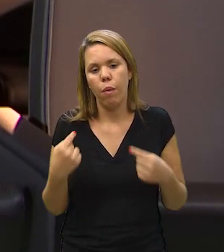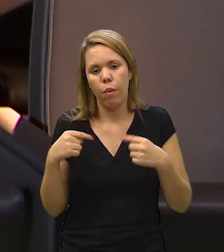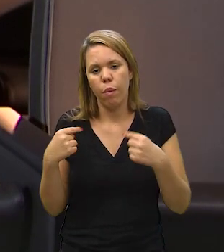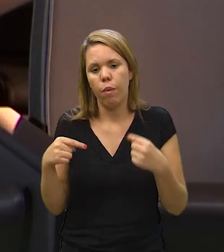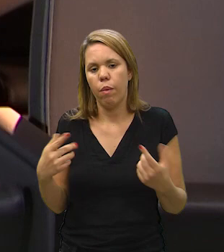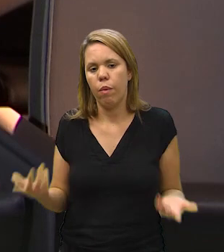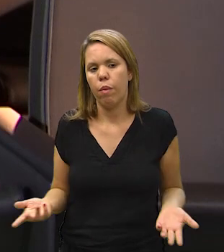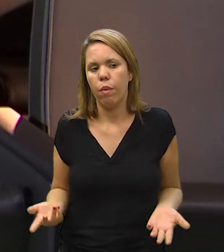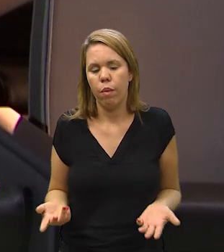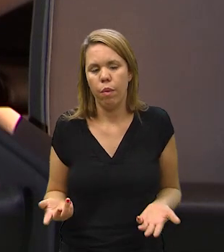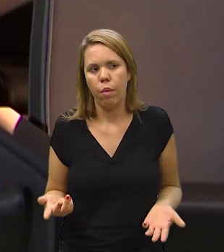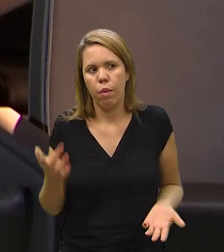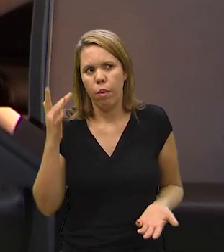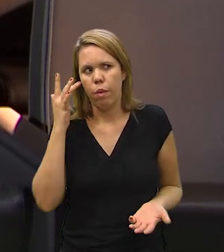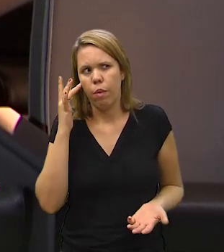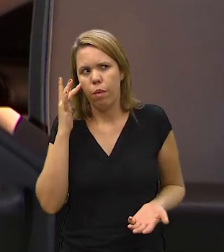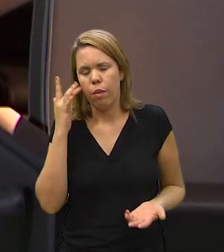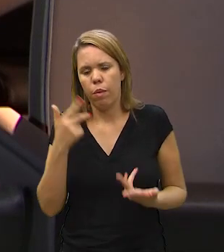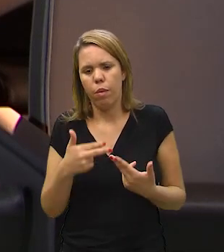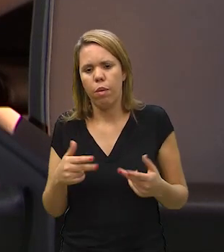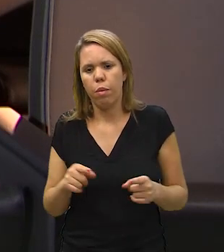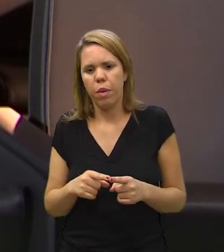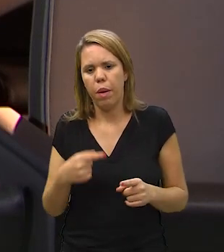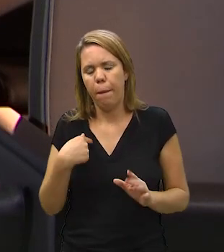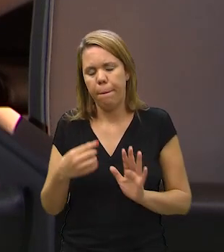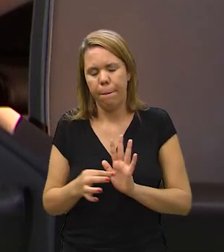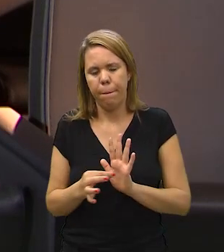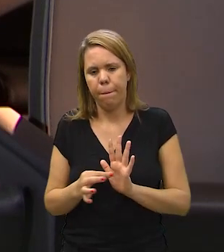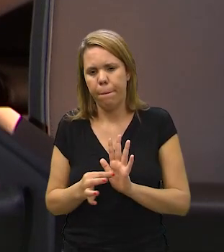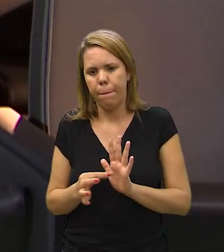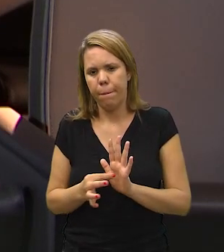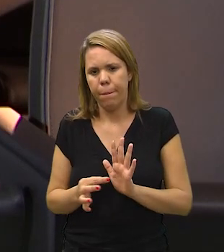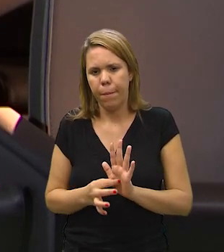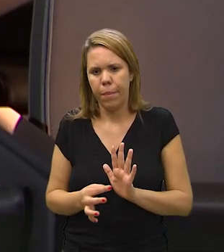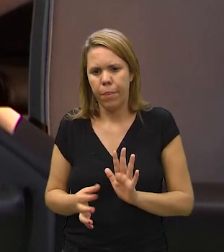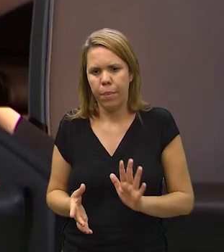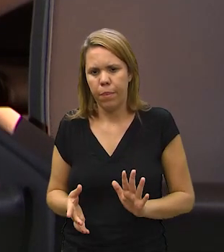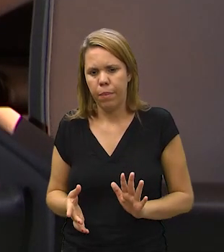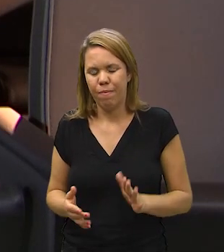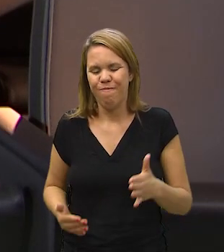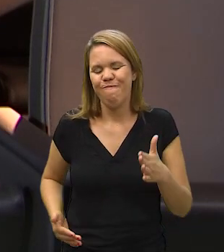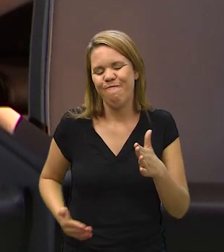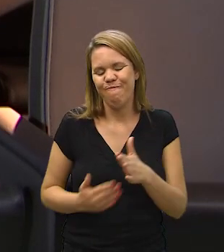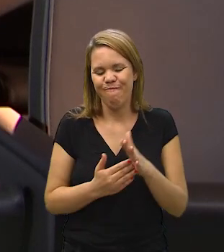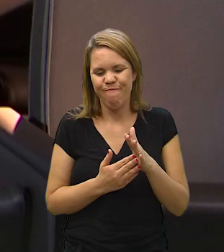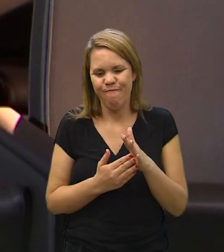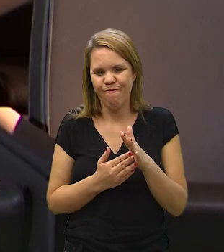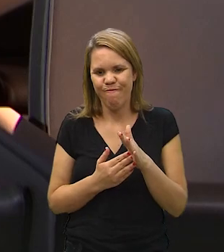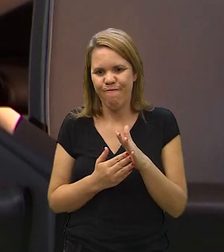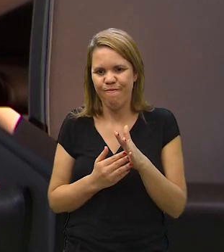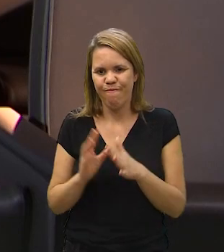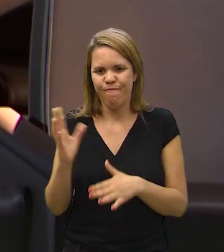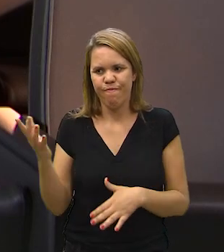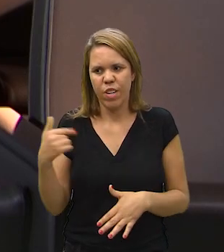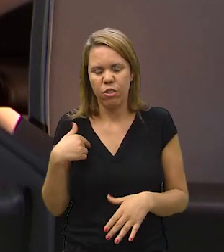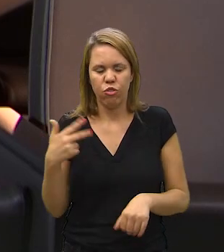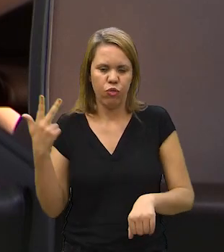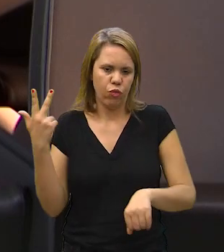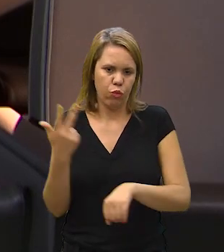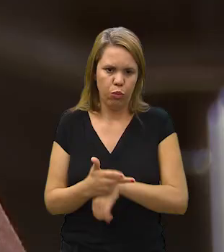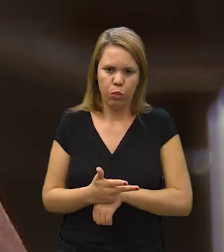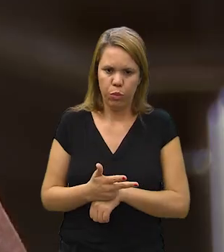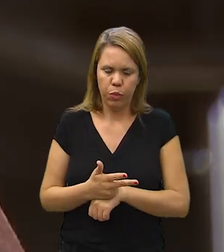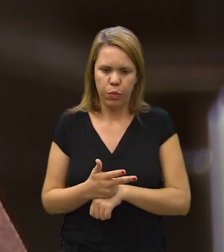da música, Eu acho que uma coisa assim que pra mim foi um empecilho, vamos colocar assim, foi que a gente